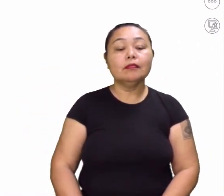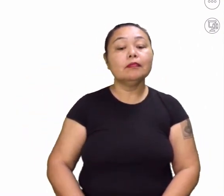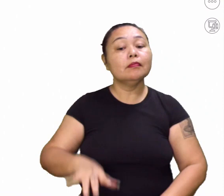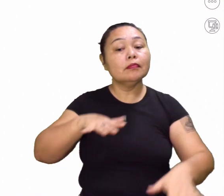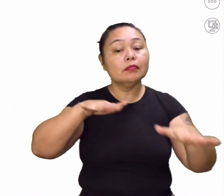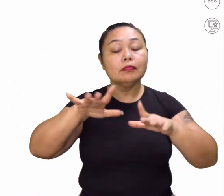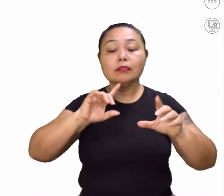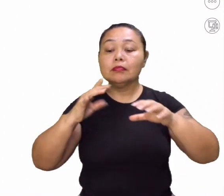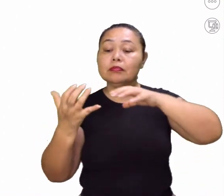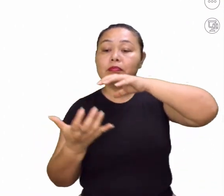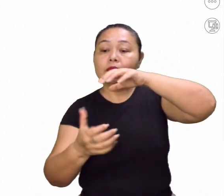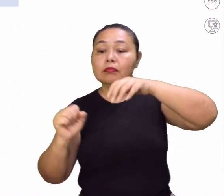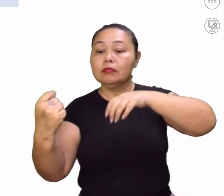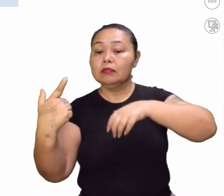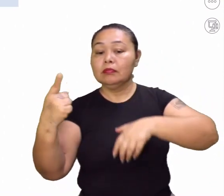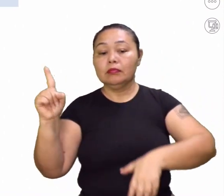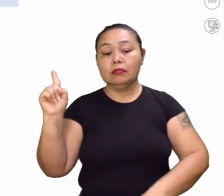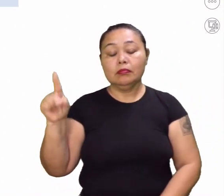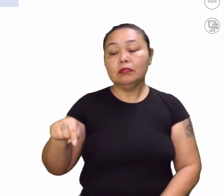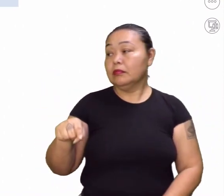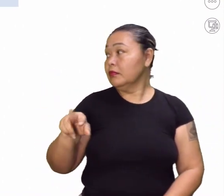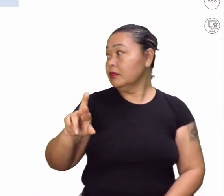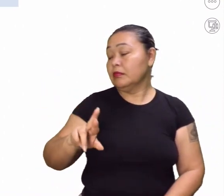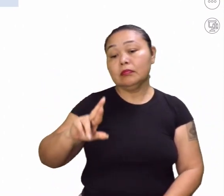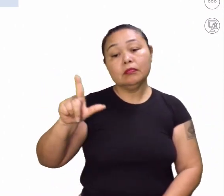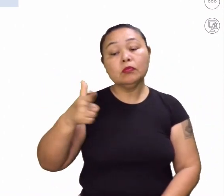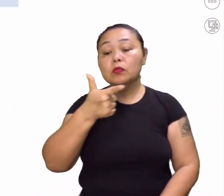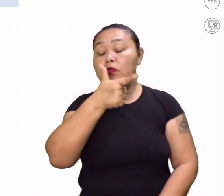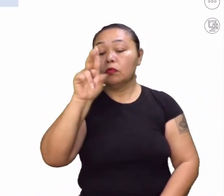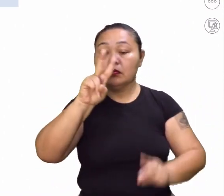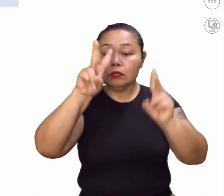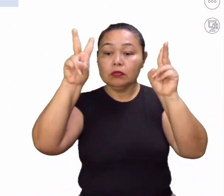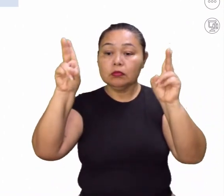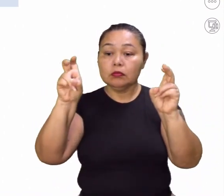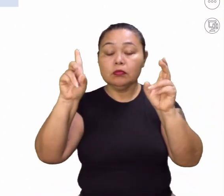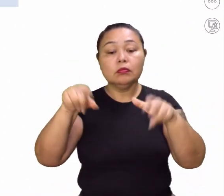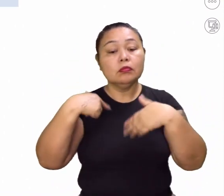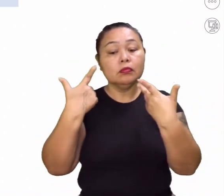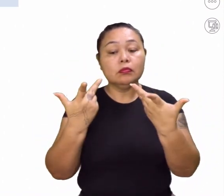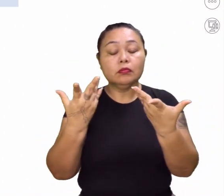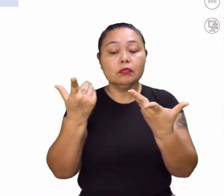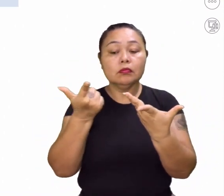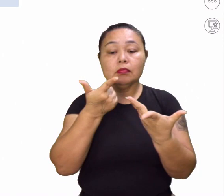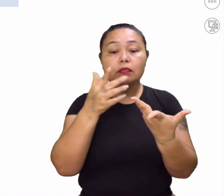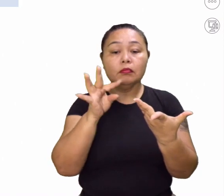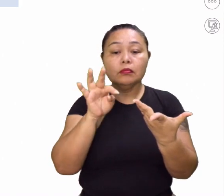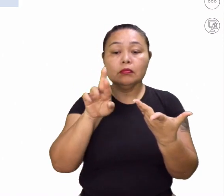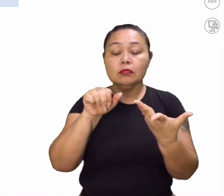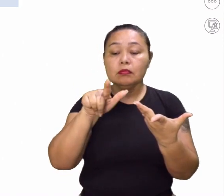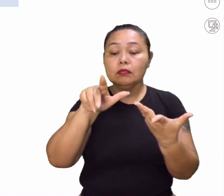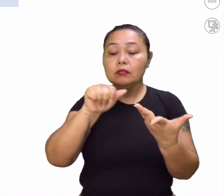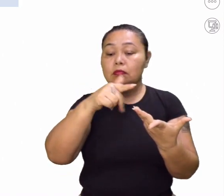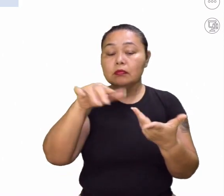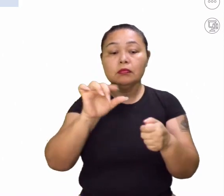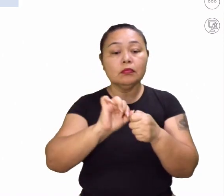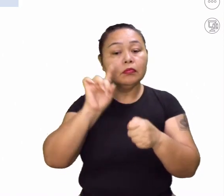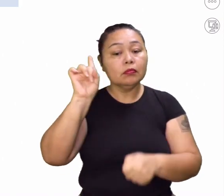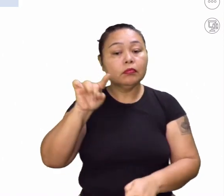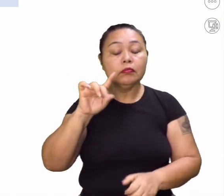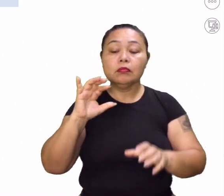O movimento de translação, vamos lá, professor Jorge. Aí já estamos em outro assunto, né? Fazendo parte do todo, mas já é outro assunto. Já